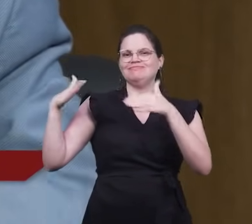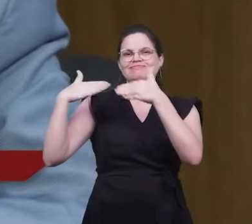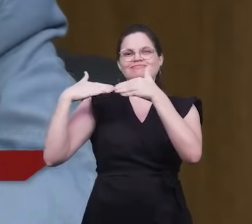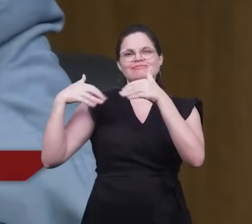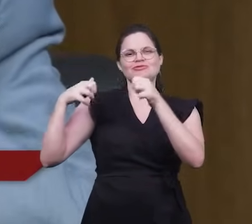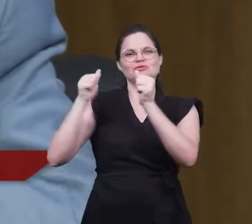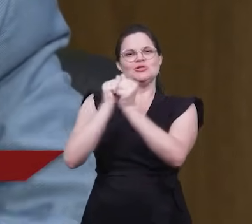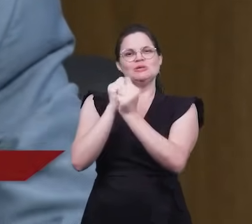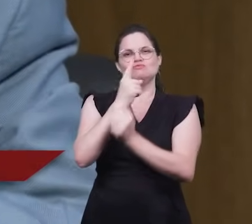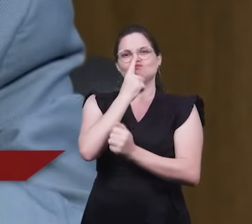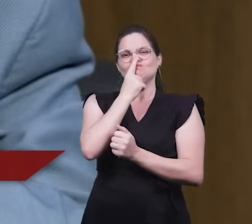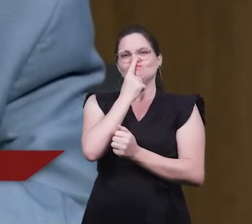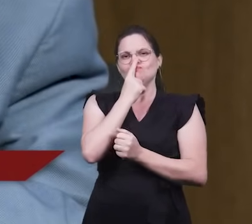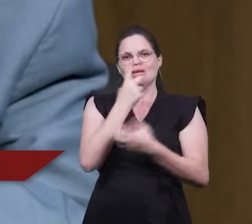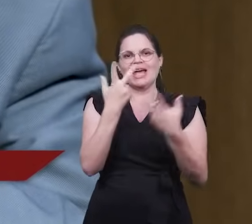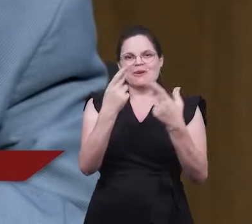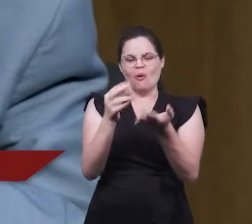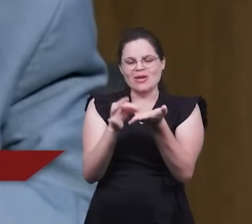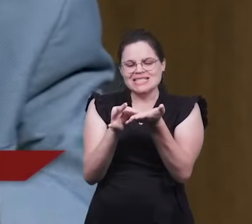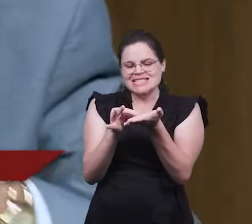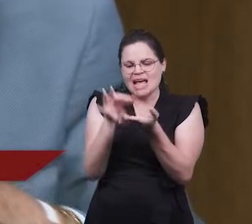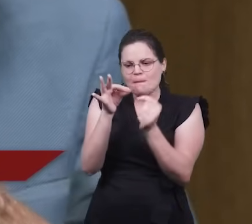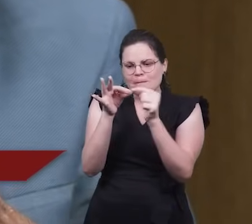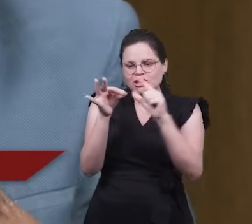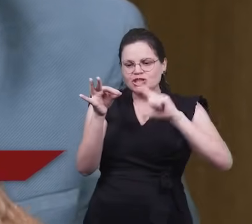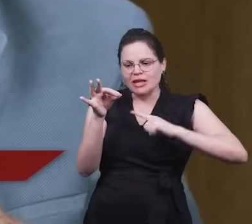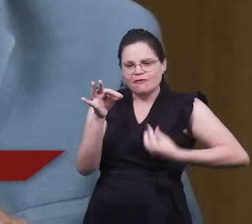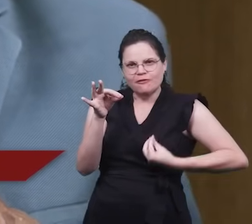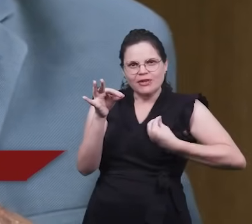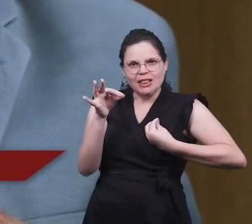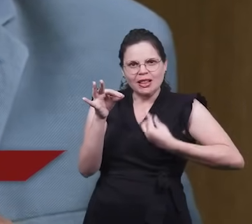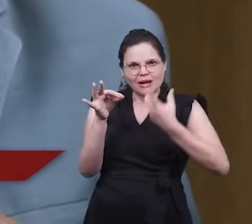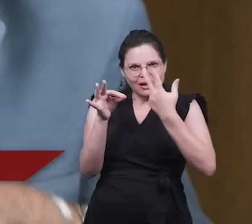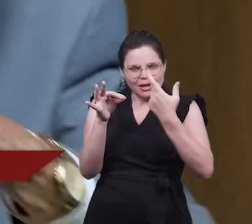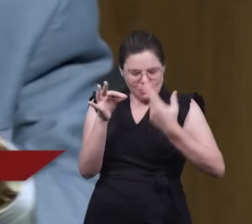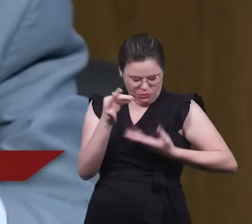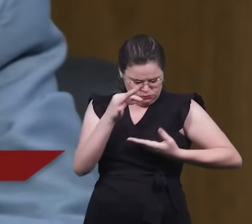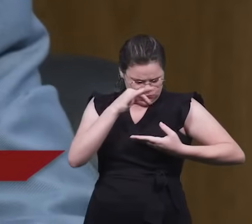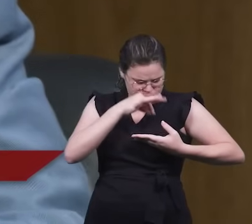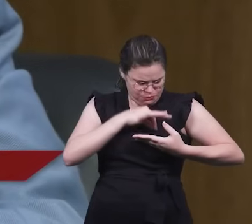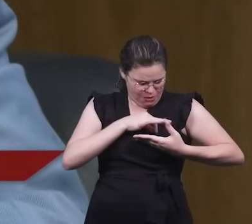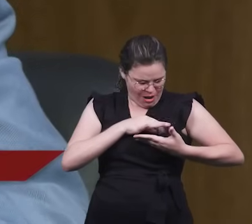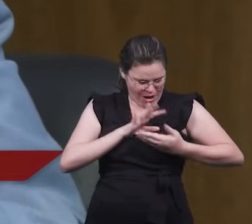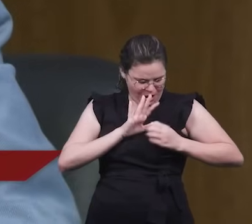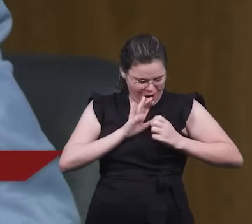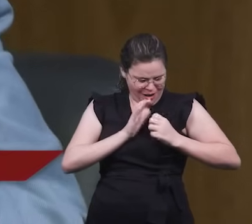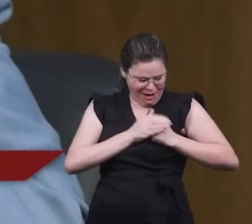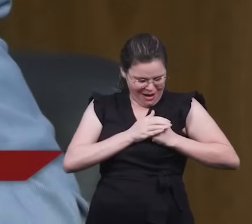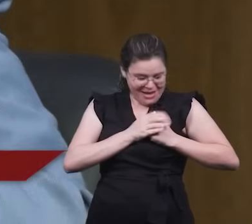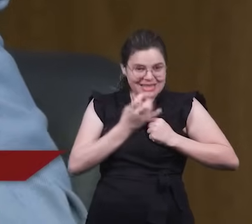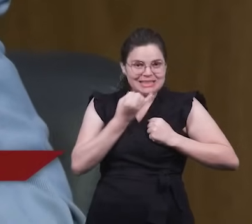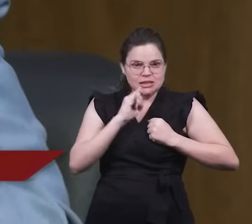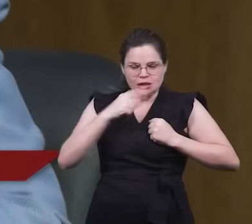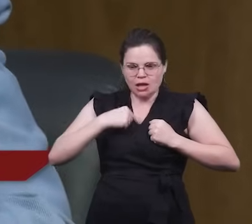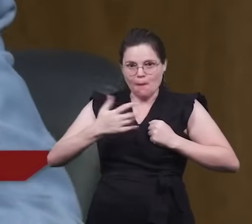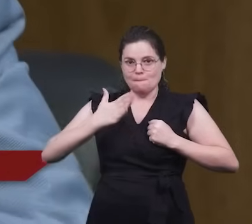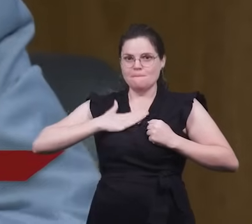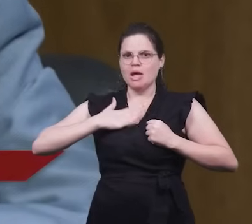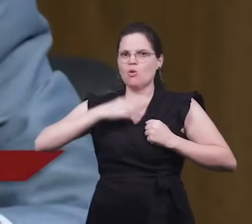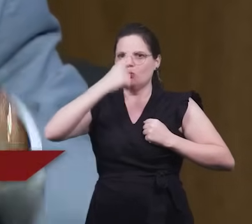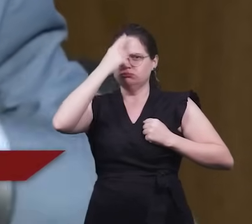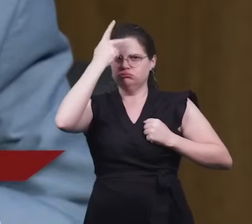que está na semente, e ela passa a ser histórica, ela passa a se